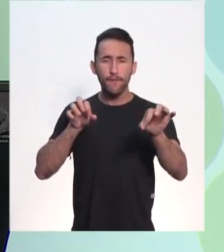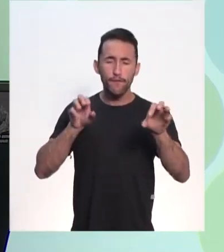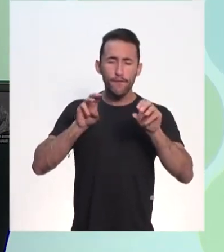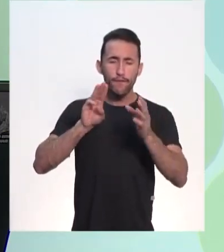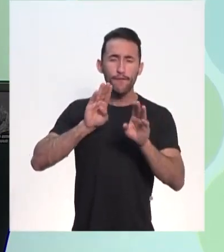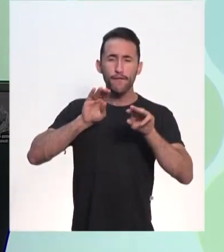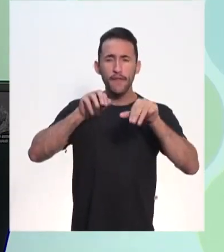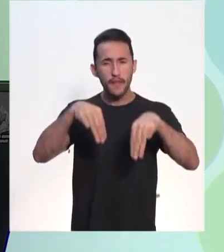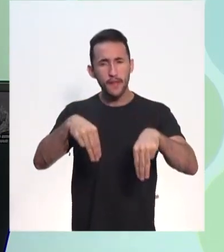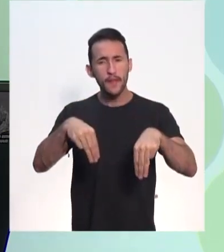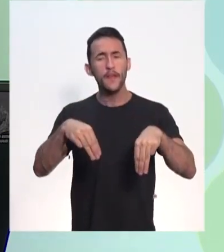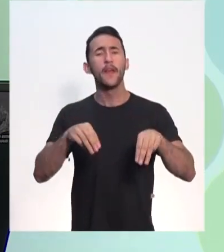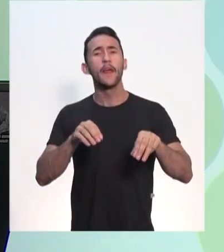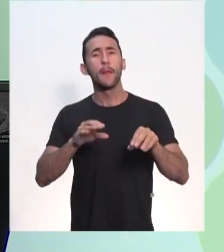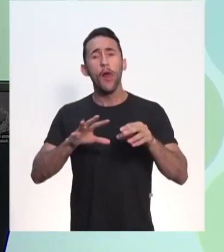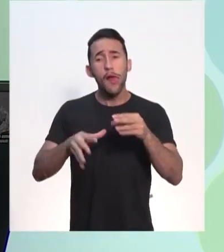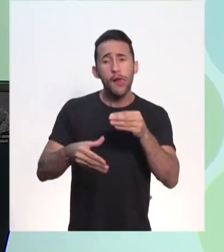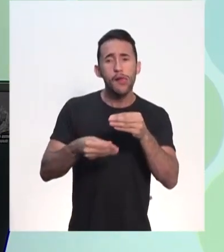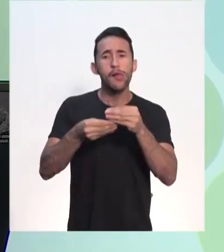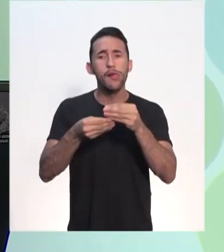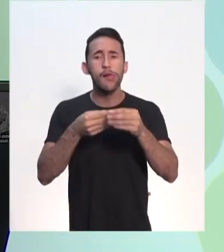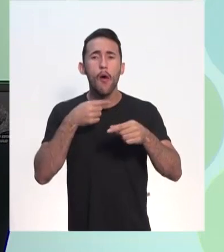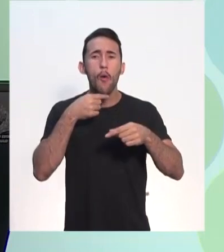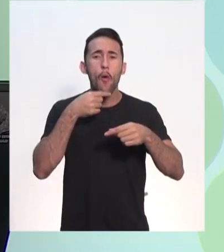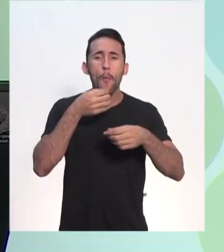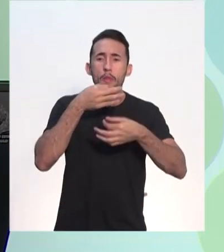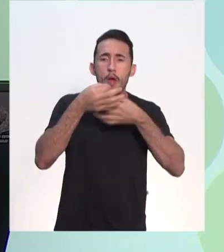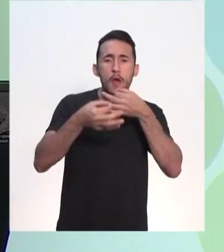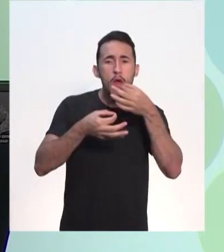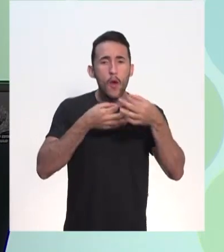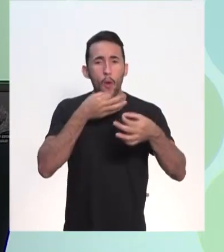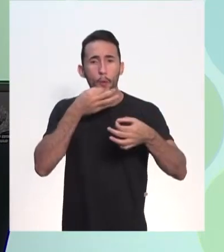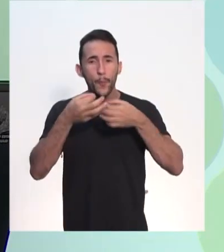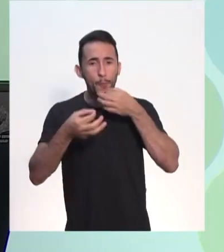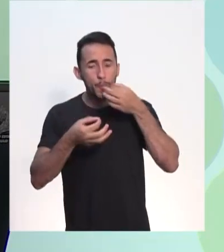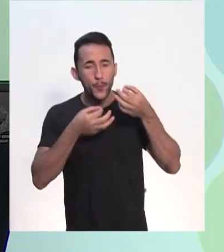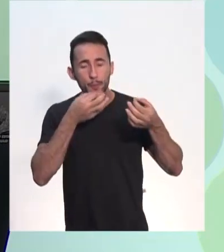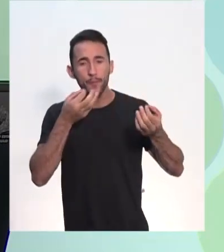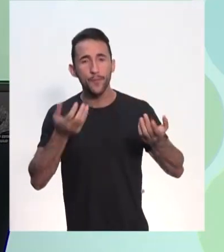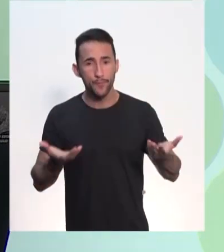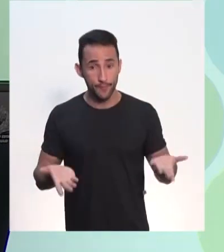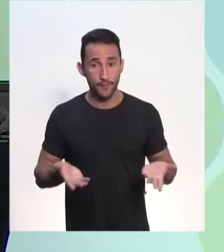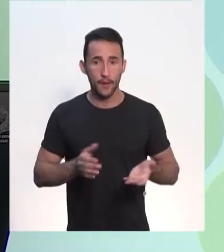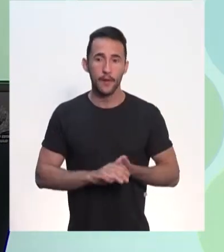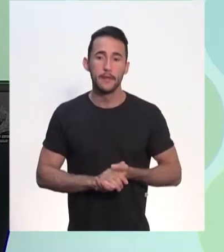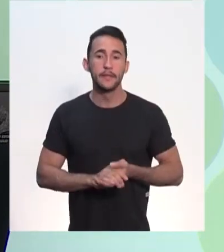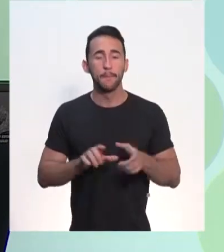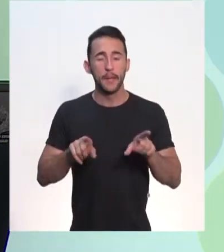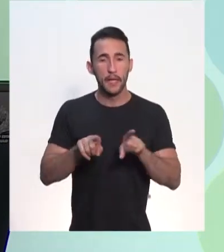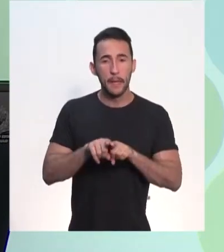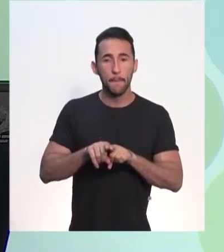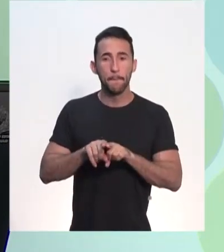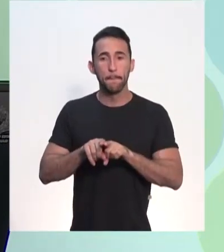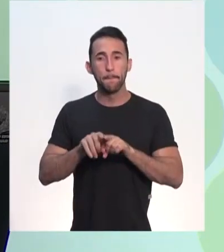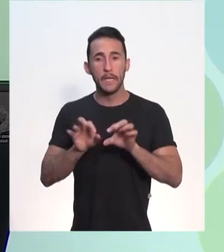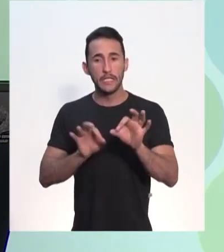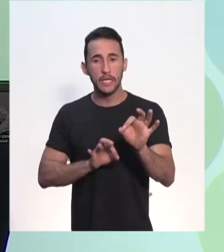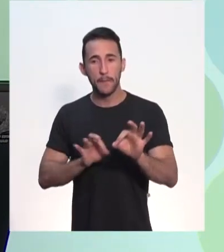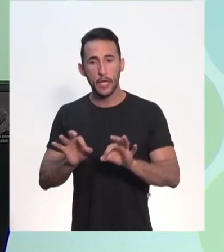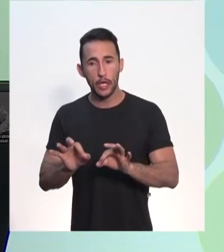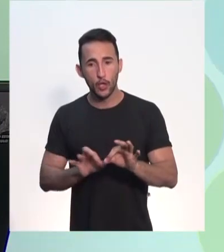um espaço de formação e de estudo, né, então a ideia é que vocês se organizem para que vocês